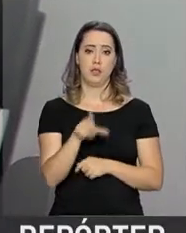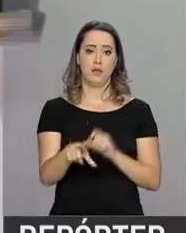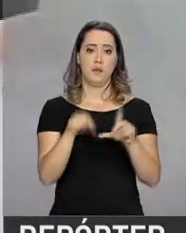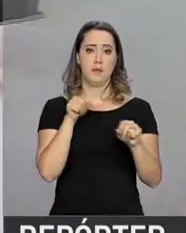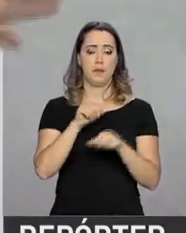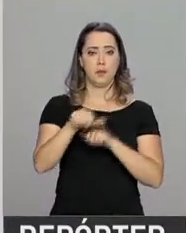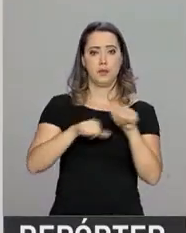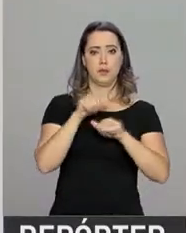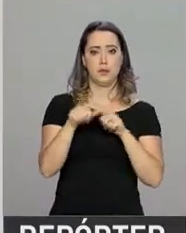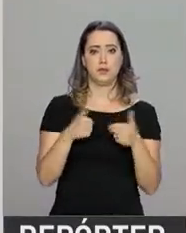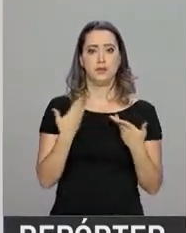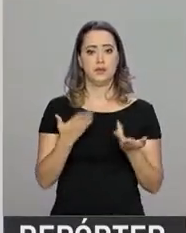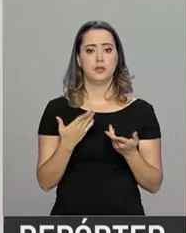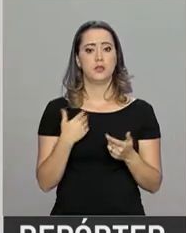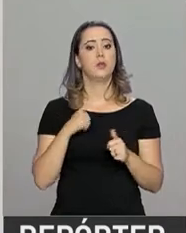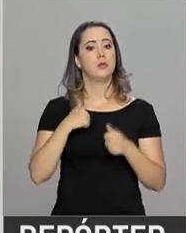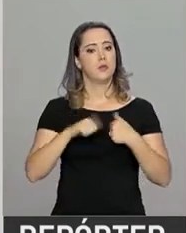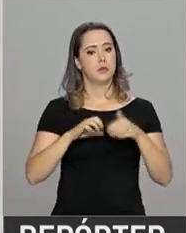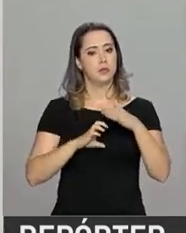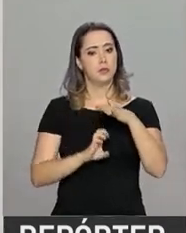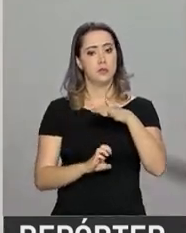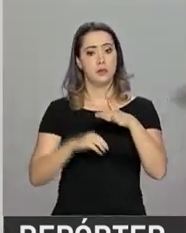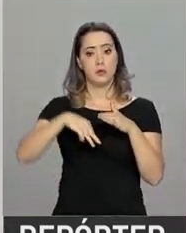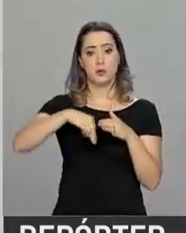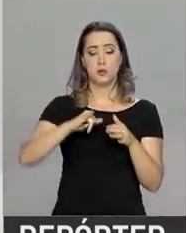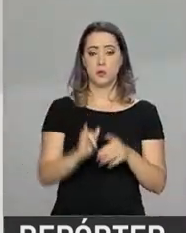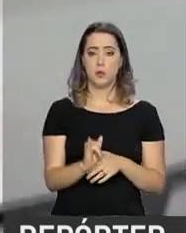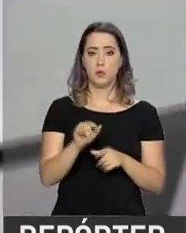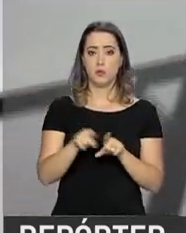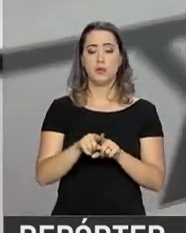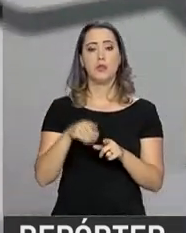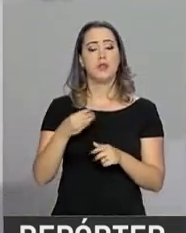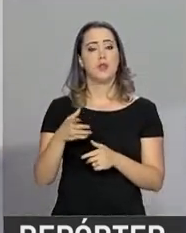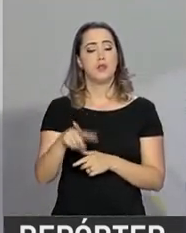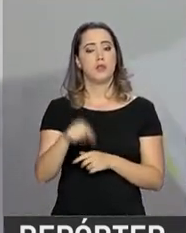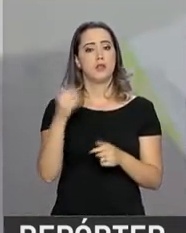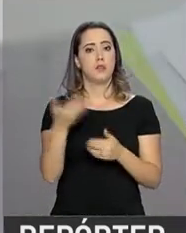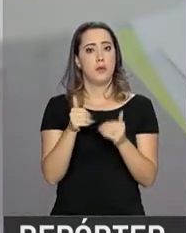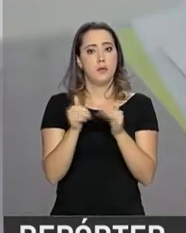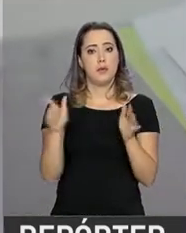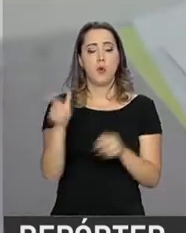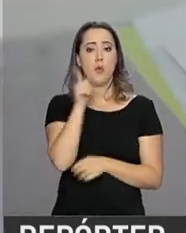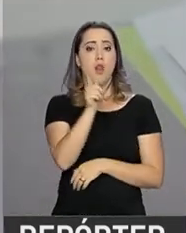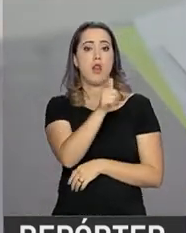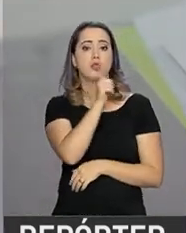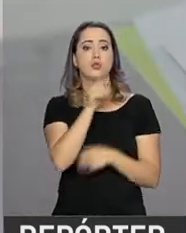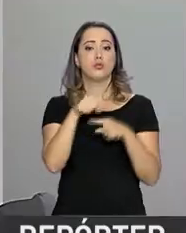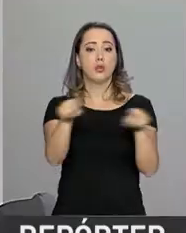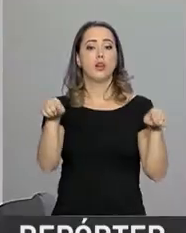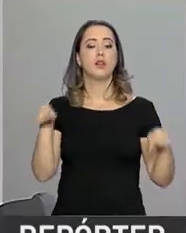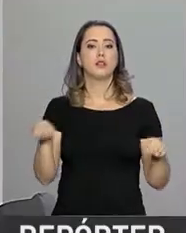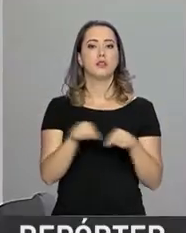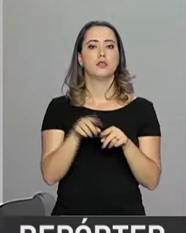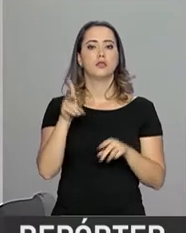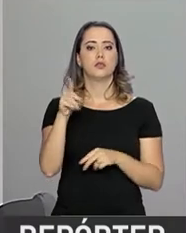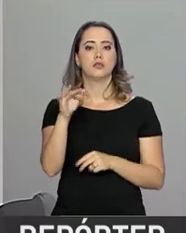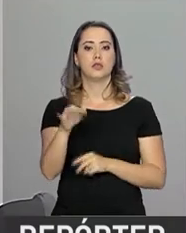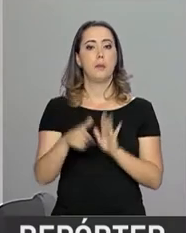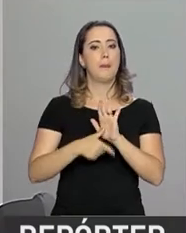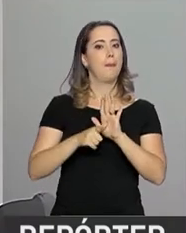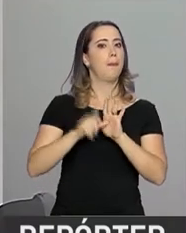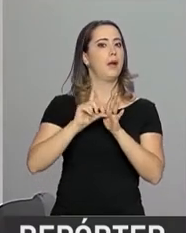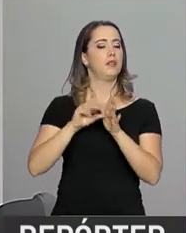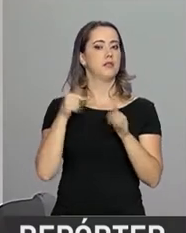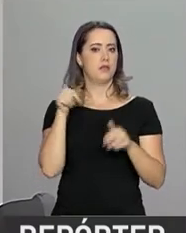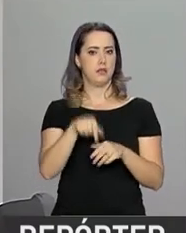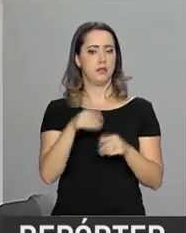se reinventar. Virou um microempreendedor individual e resolveu abrir uma lanchonete no Distrito Federal. Mas, antes,